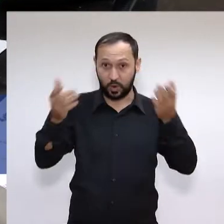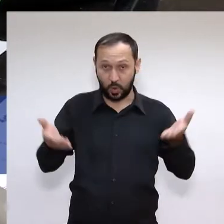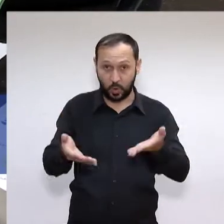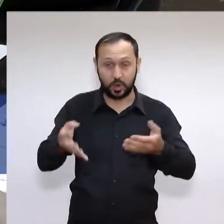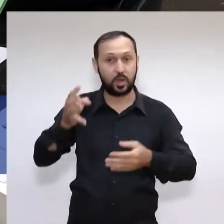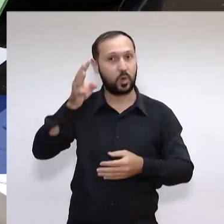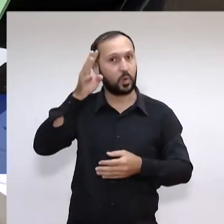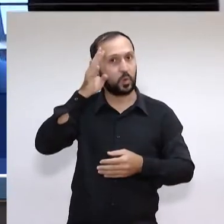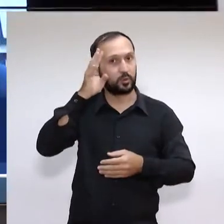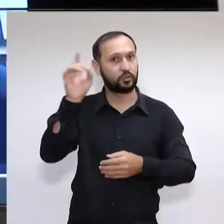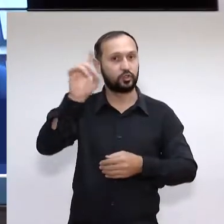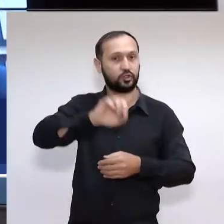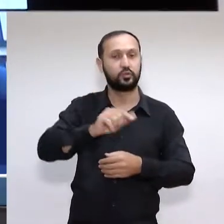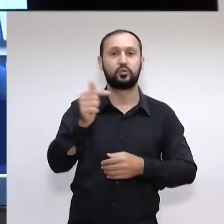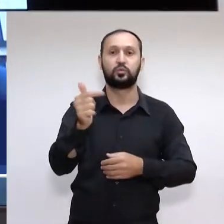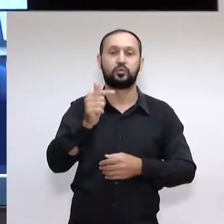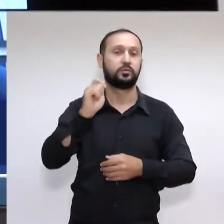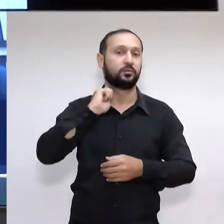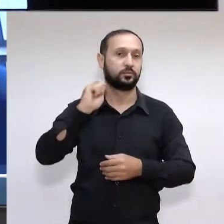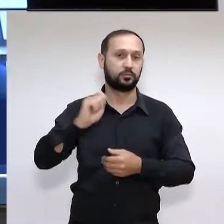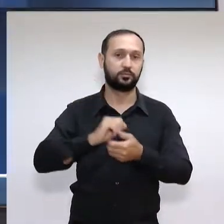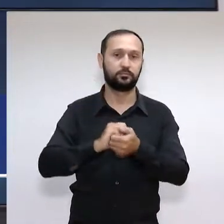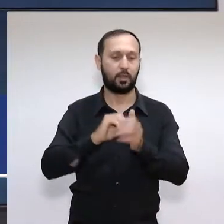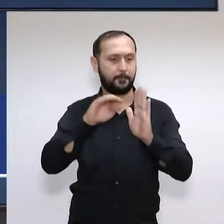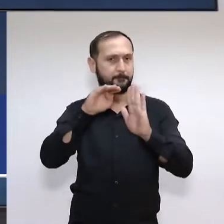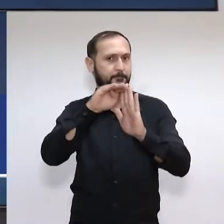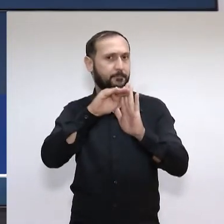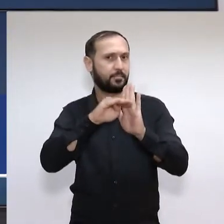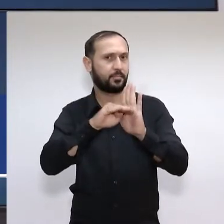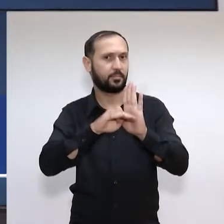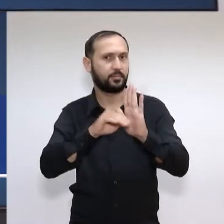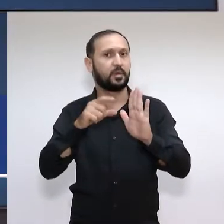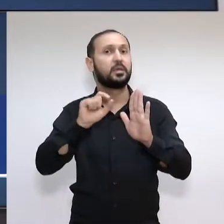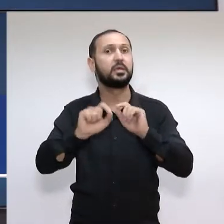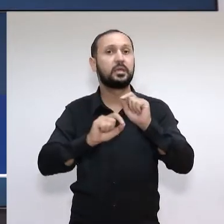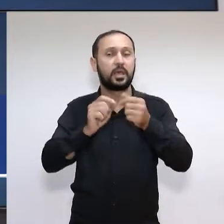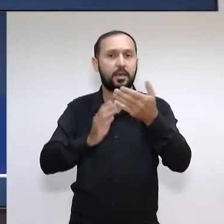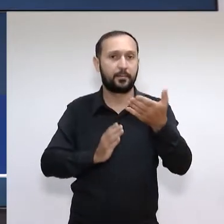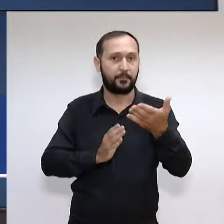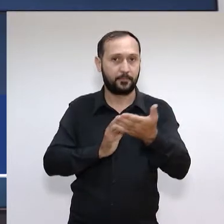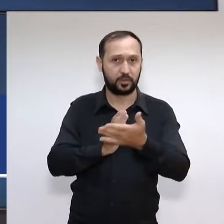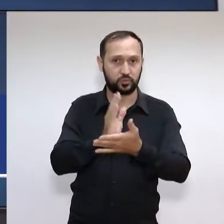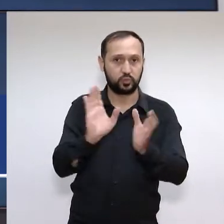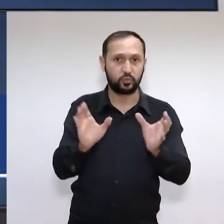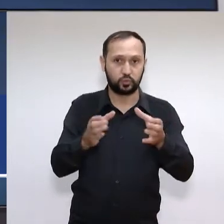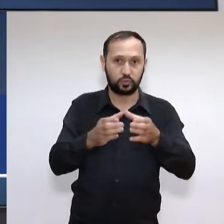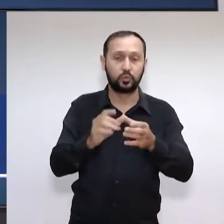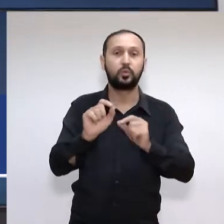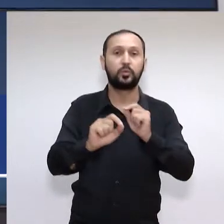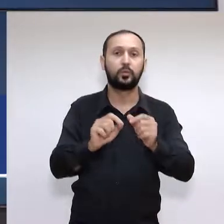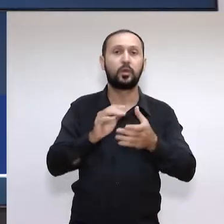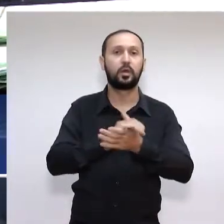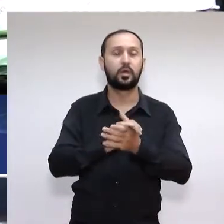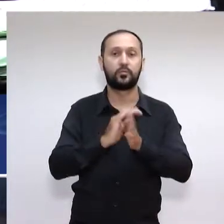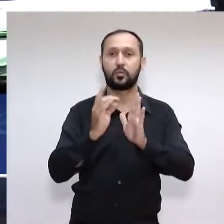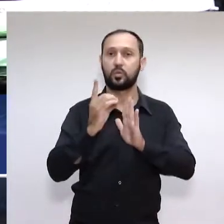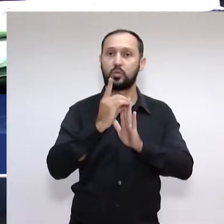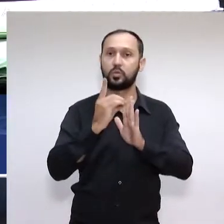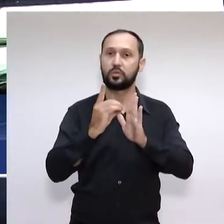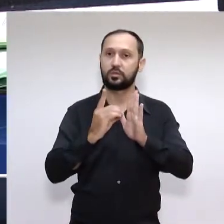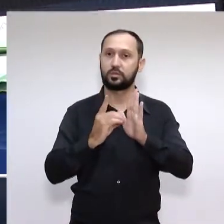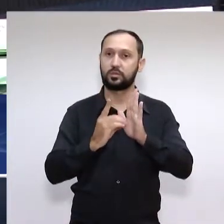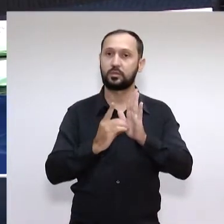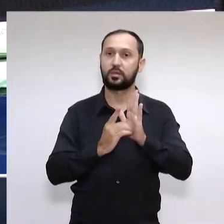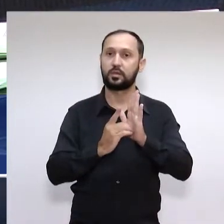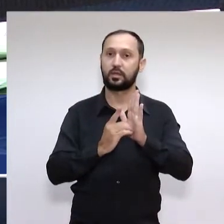desta quarta-feira, dia 22 de abril. Entre as matérias que receberam parecer favorável da comissão está o